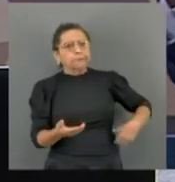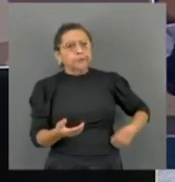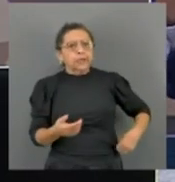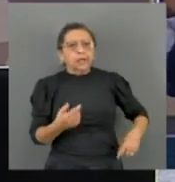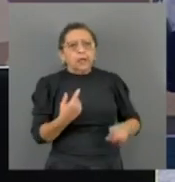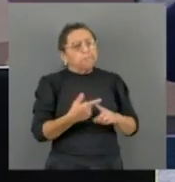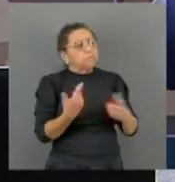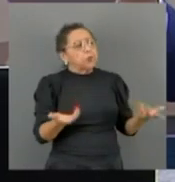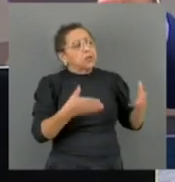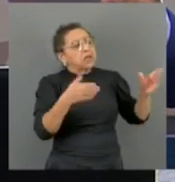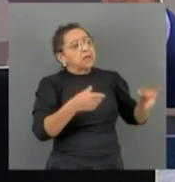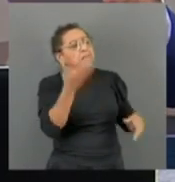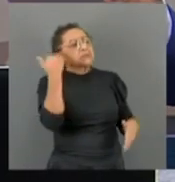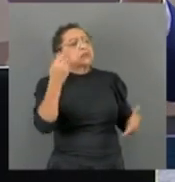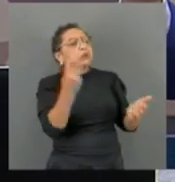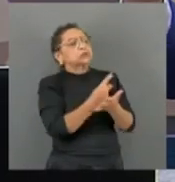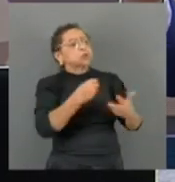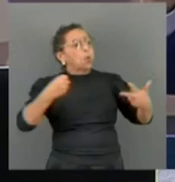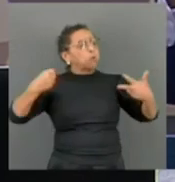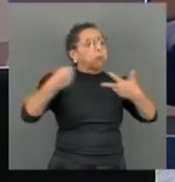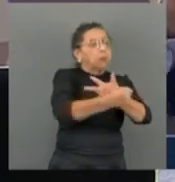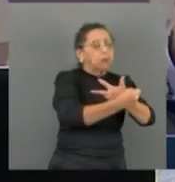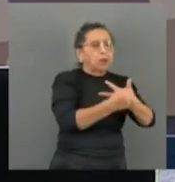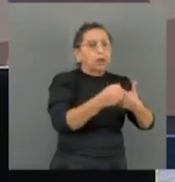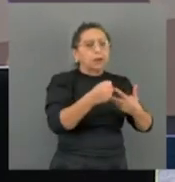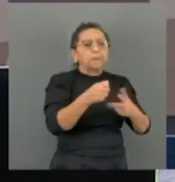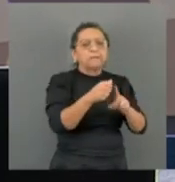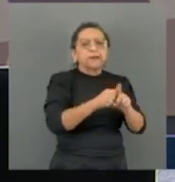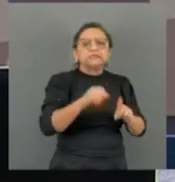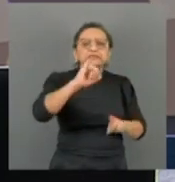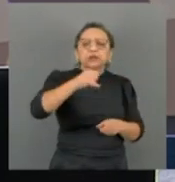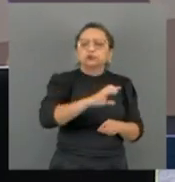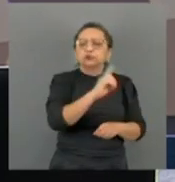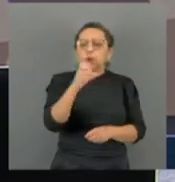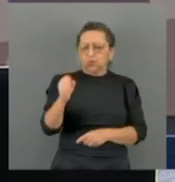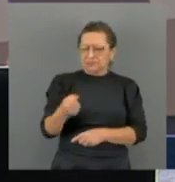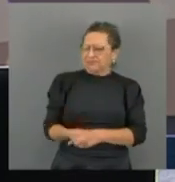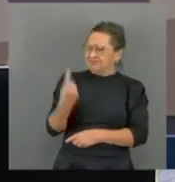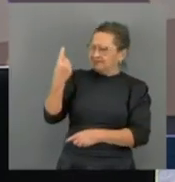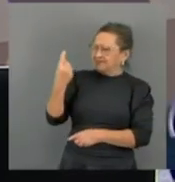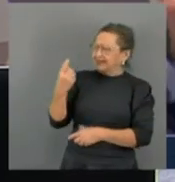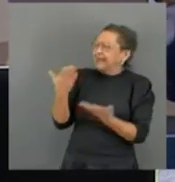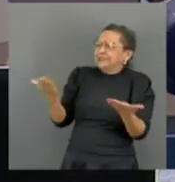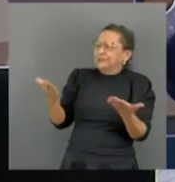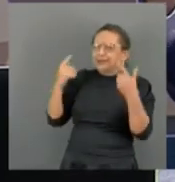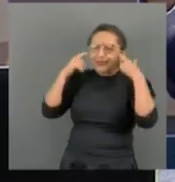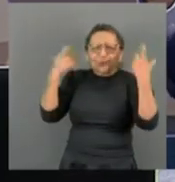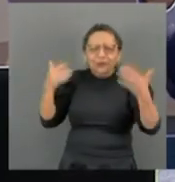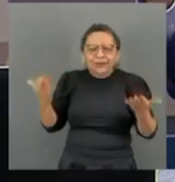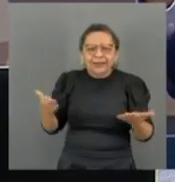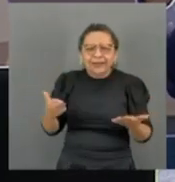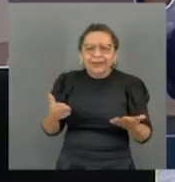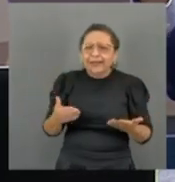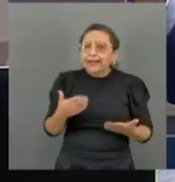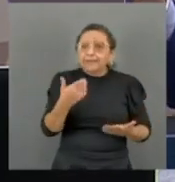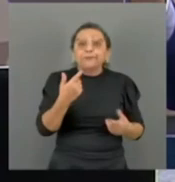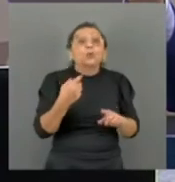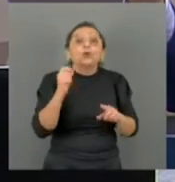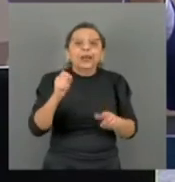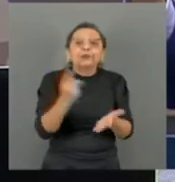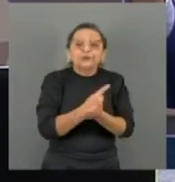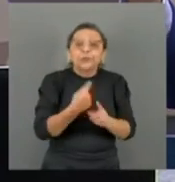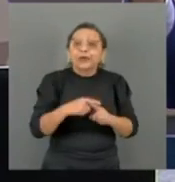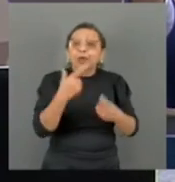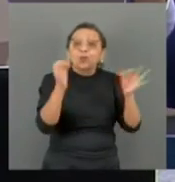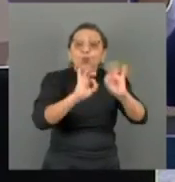por causa do 8 de janeiro, ok? Diz nisso. Ah, que loucura! Não tinha segurança suficiente.